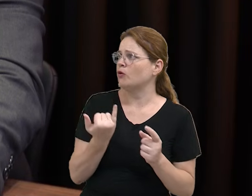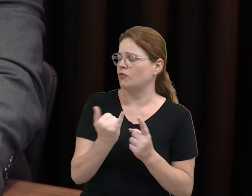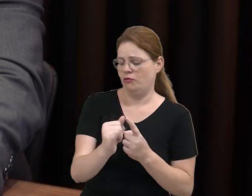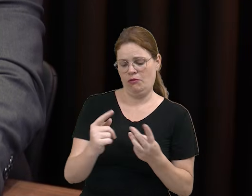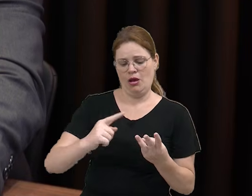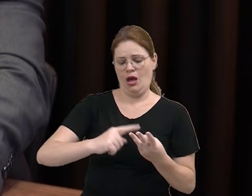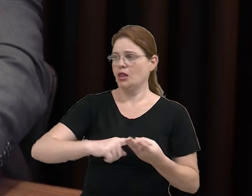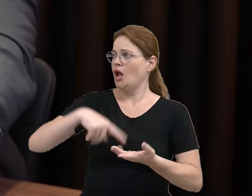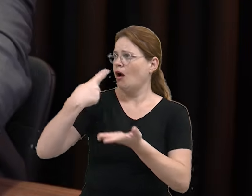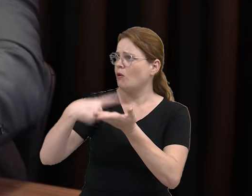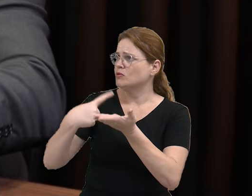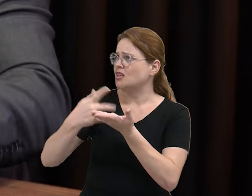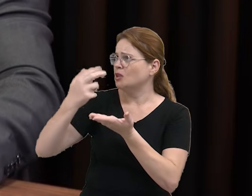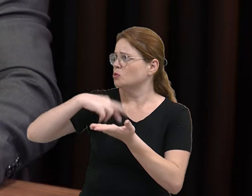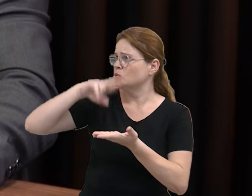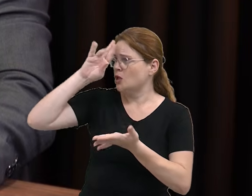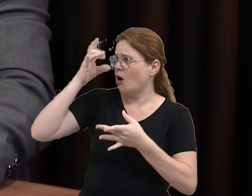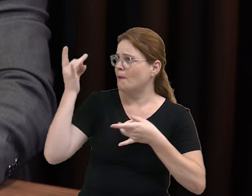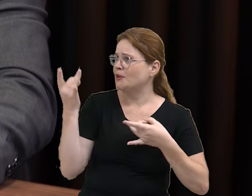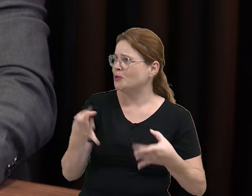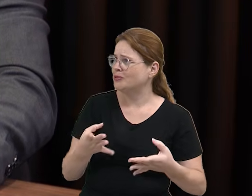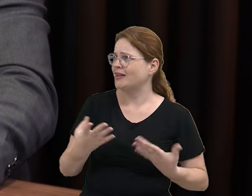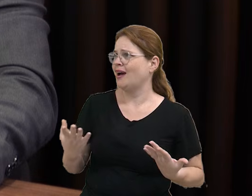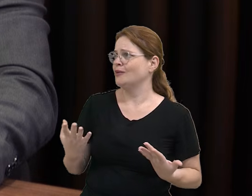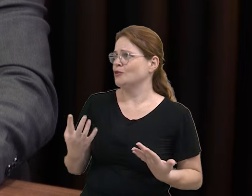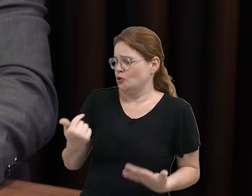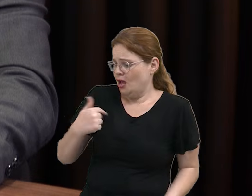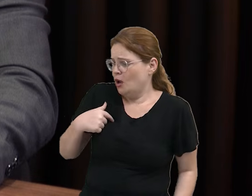fiquei. E agora estão buscando a minha vida para tirá-la.